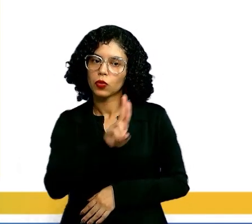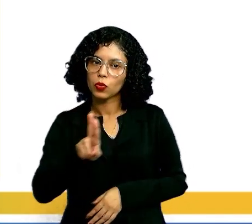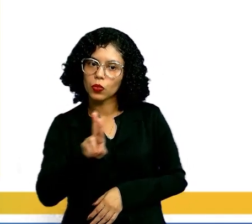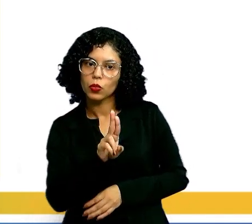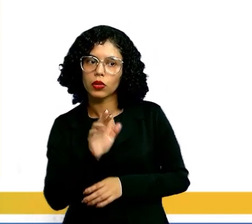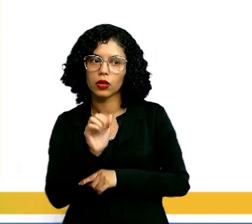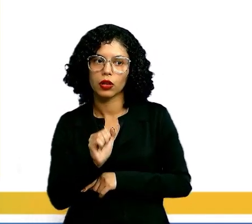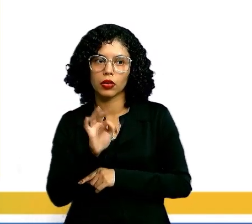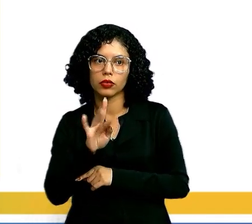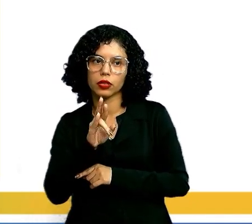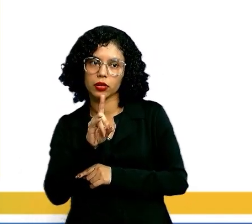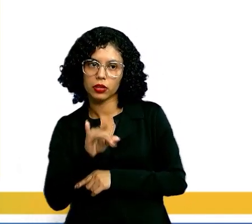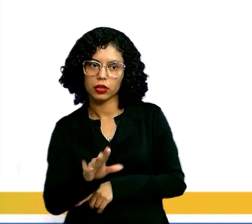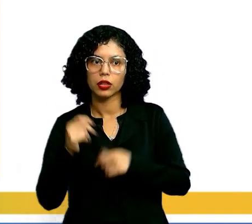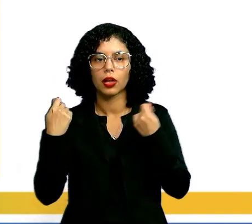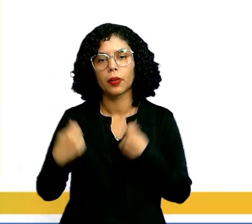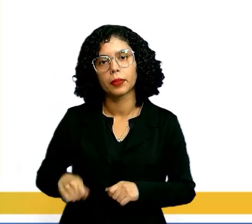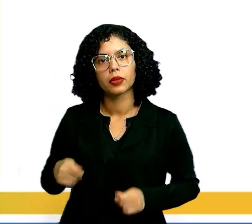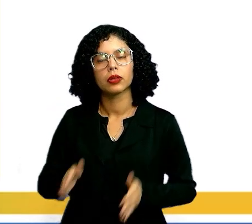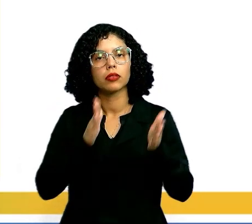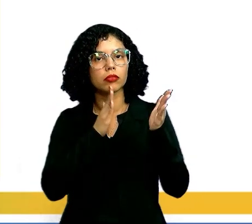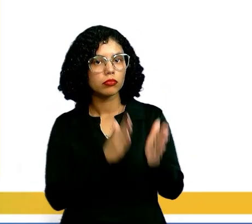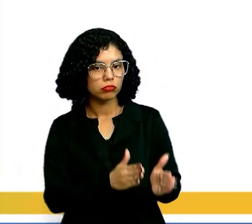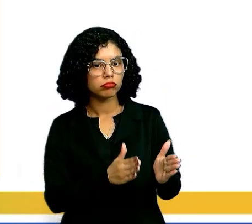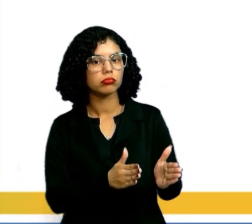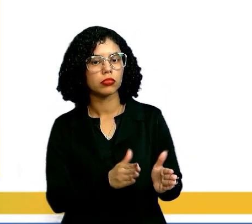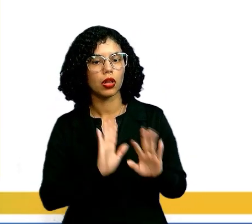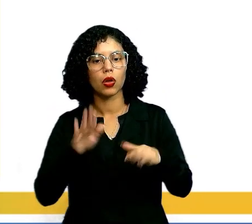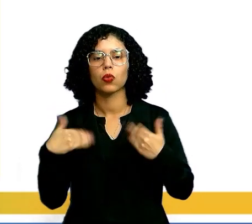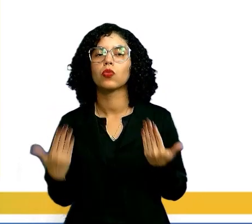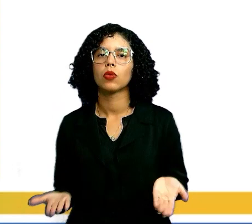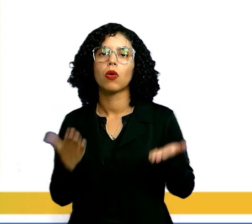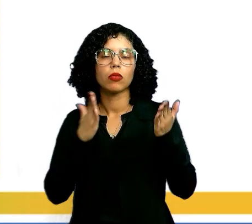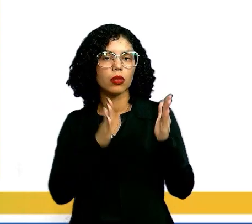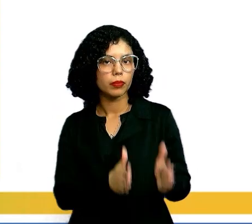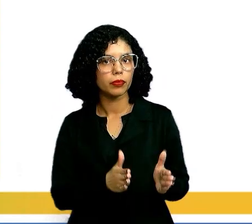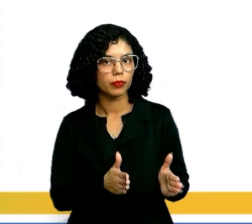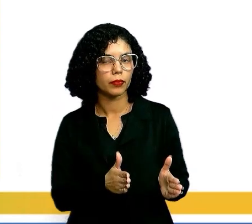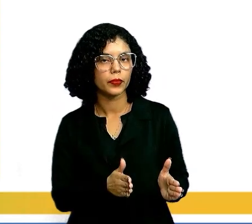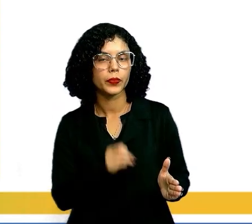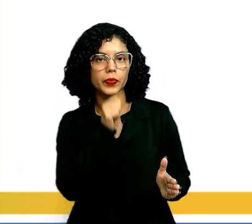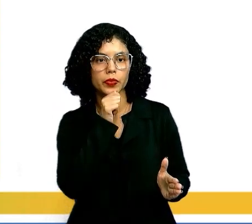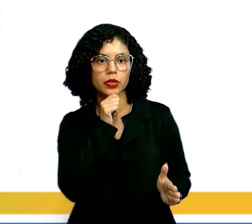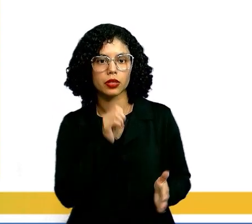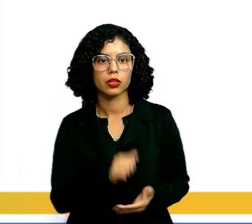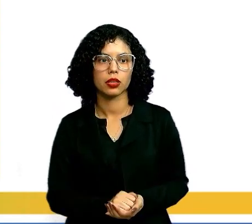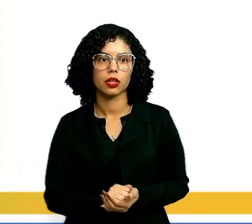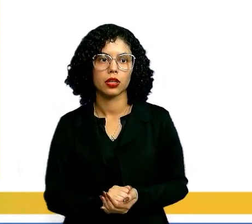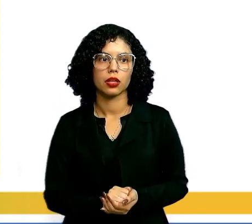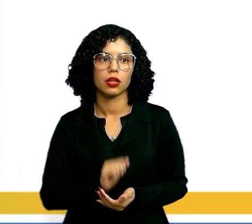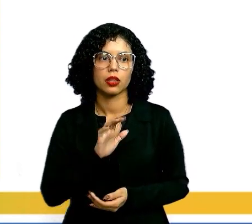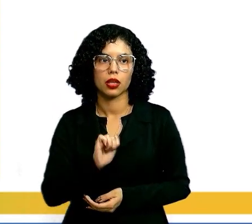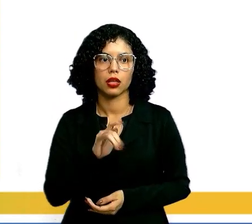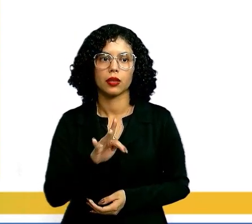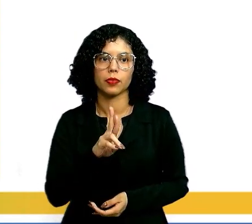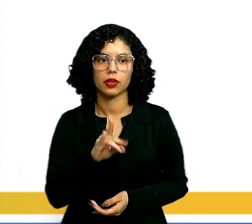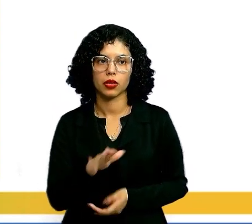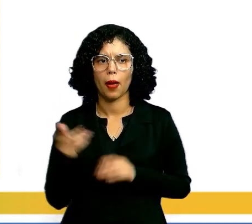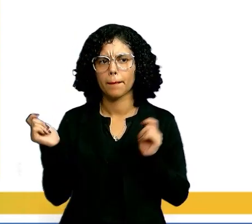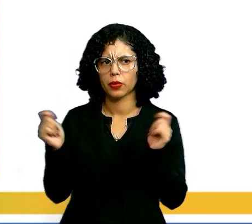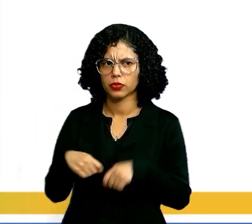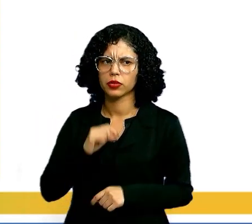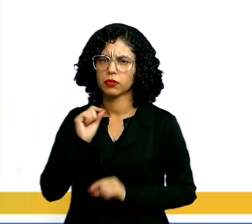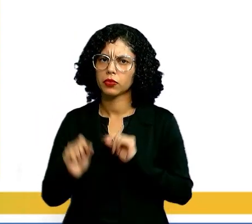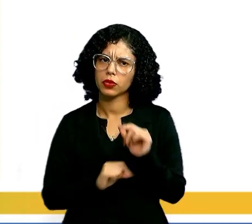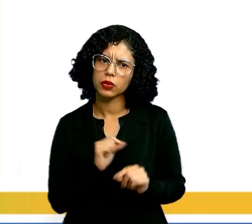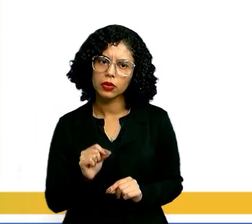de autarquia eu devo percorrer um caminho e qual é esse caminho é o caminho da apatia então é possível